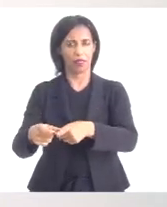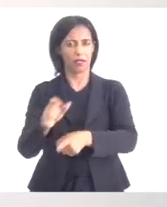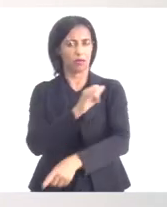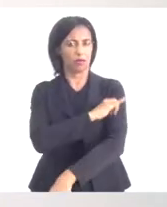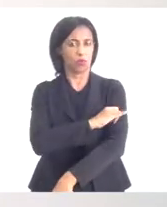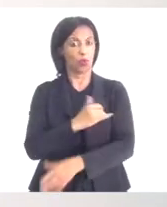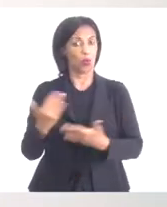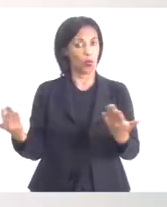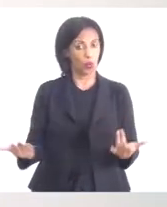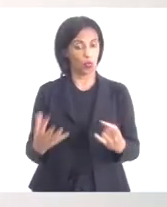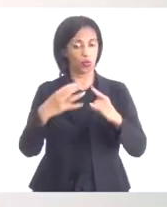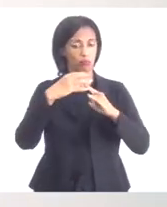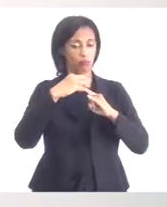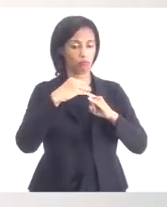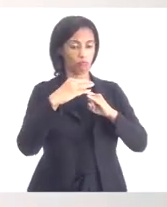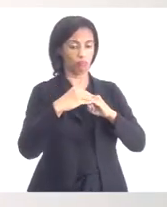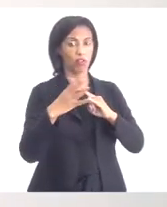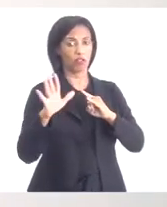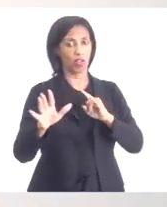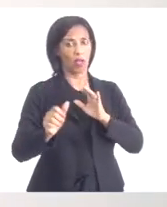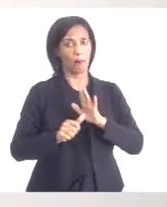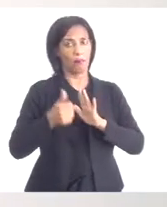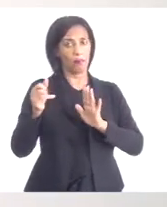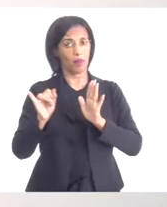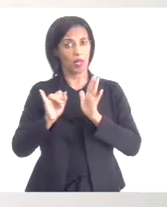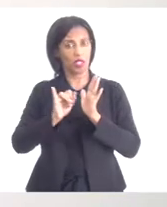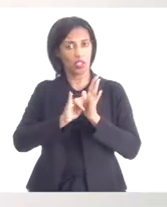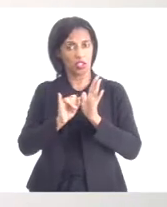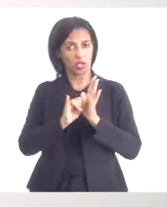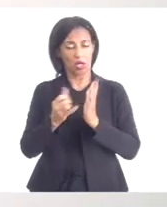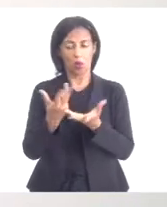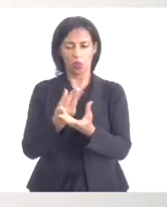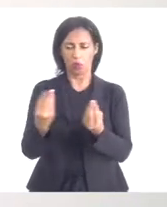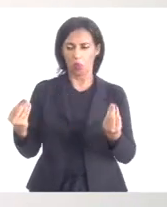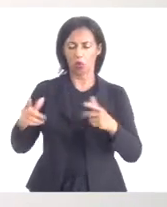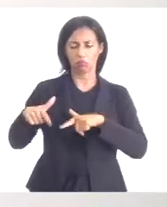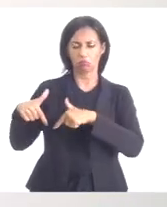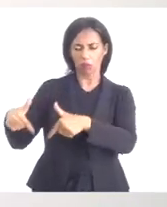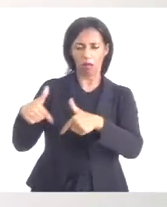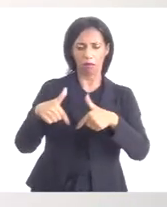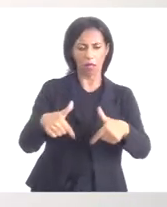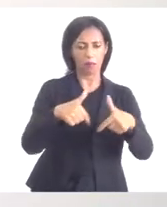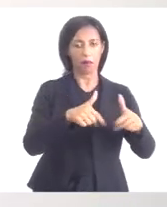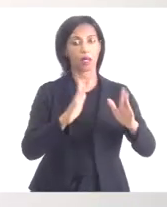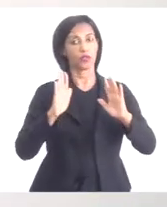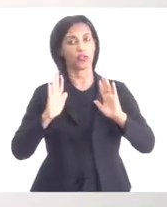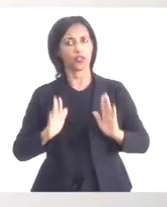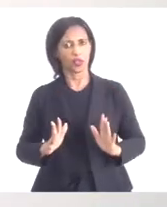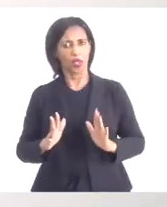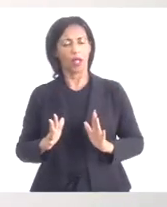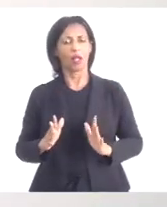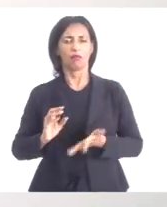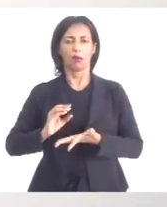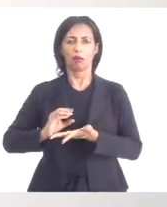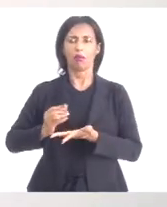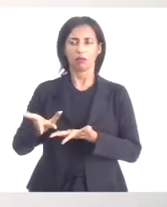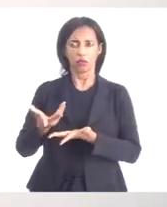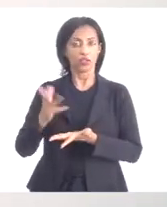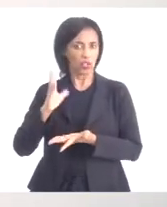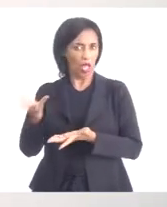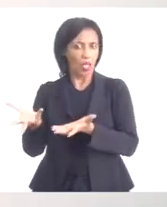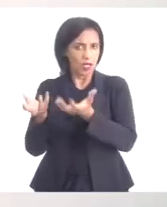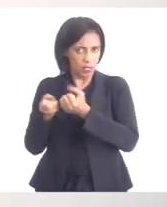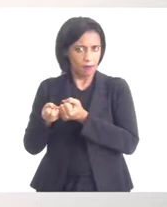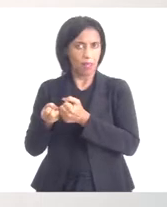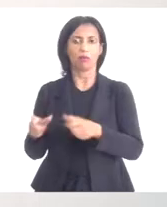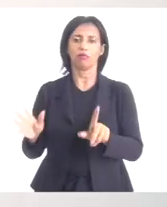a Fiocruz Já lançou o primeiro edital e muitas dessas ações já estão recebendo já